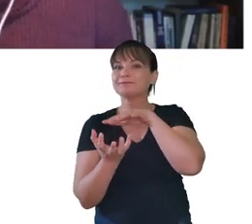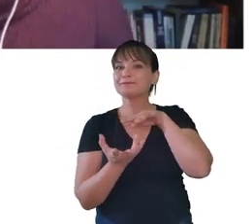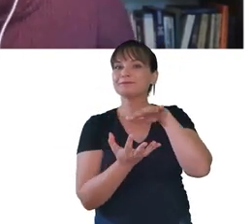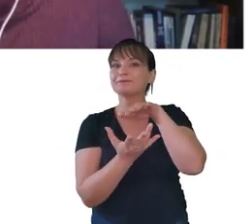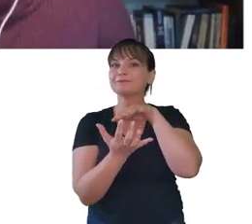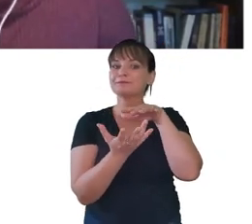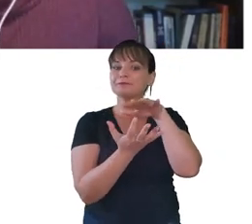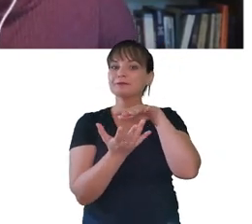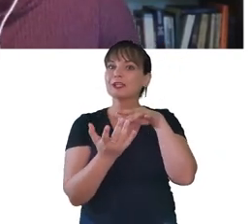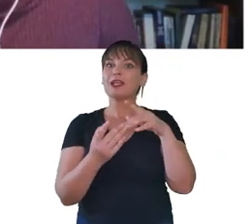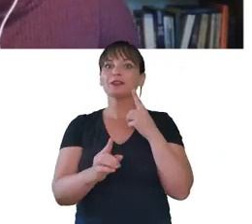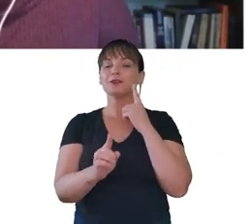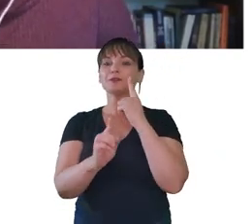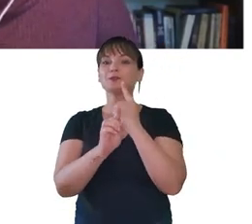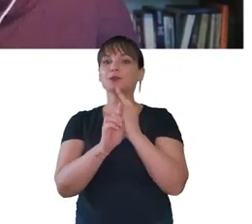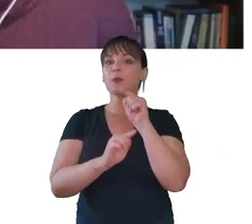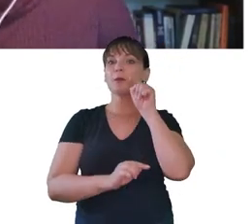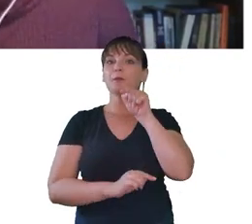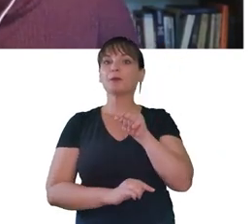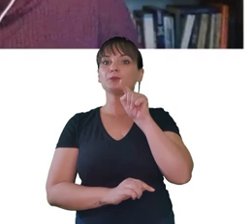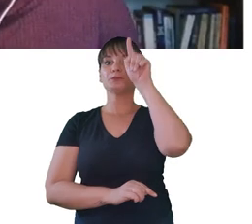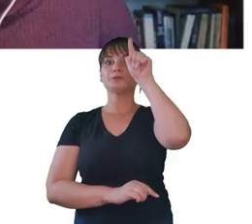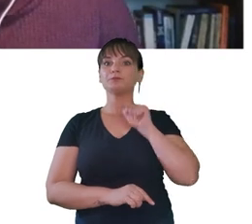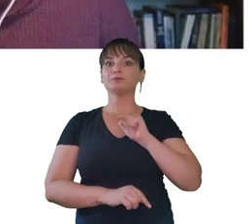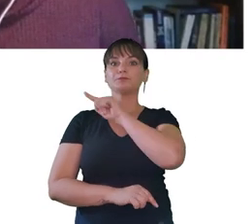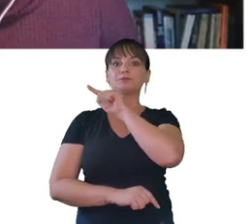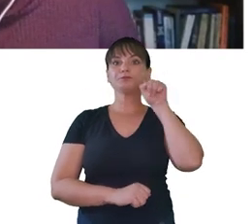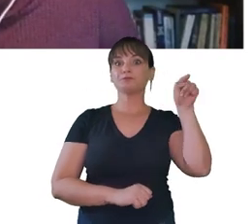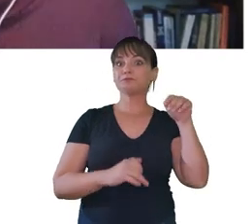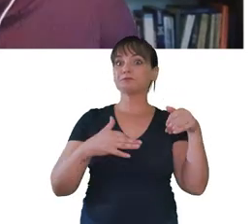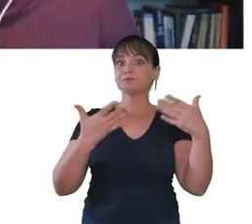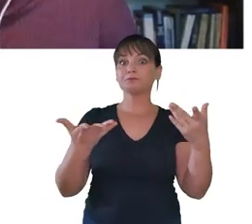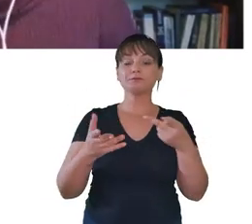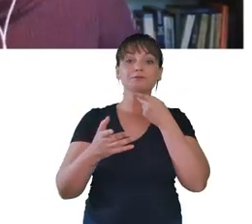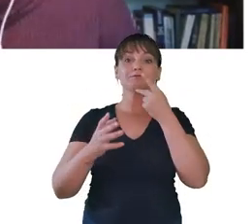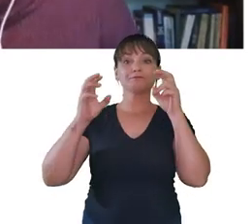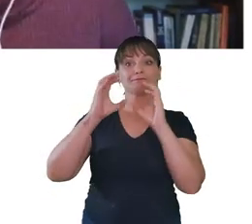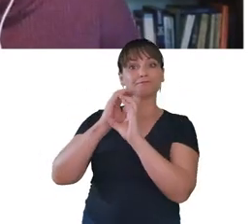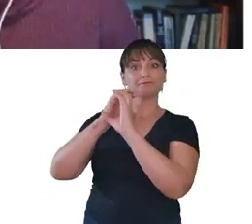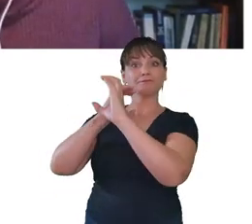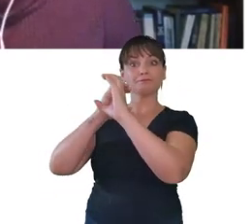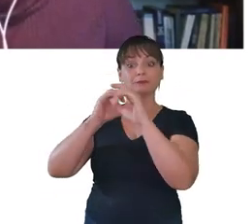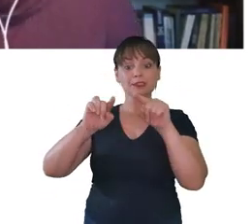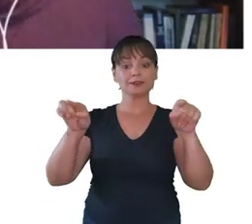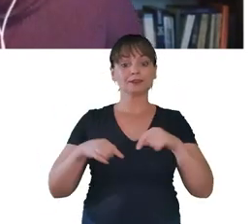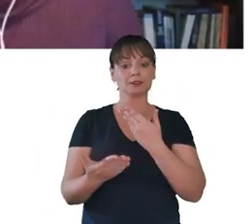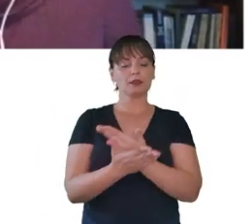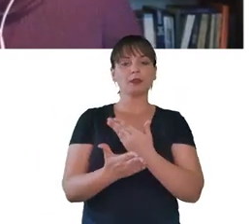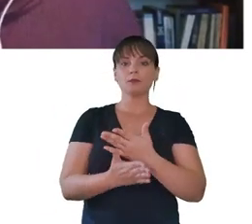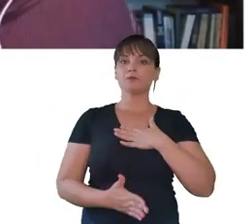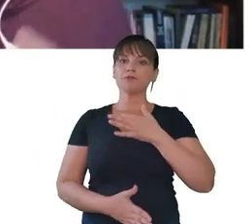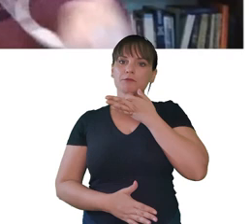pontos cardeais. Então, quando a gente fala de astronomia na educação, na sala de aula, ao meu ver, assim, é importante que ela seja